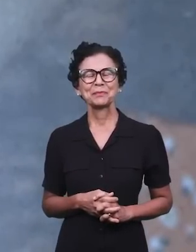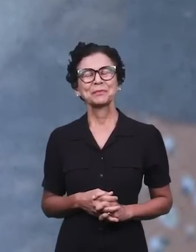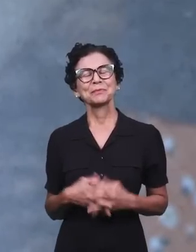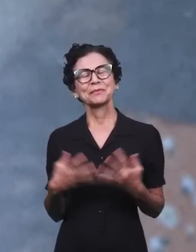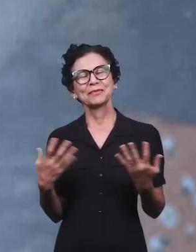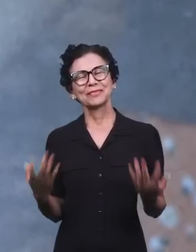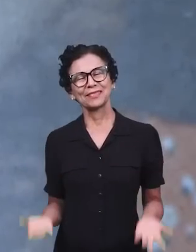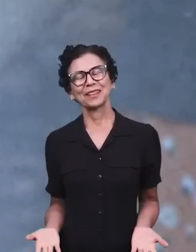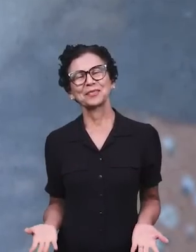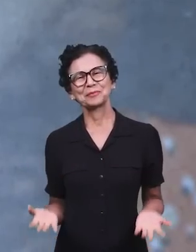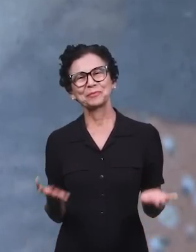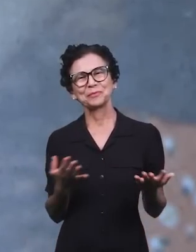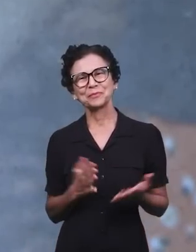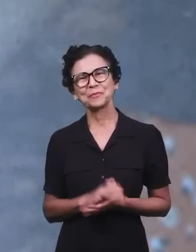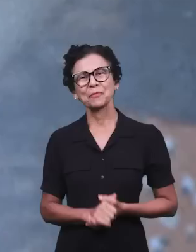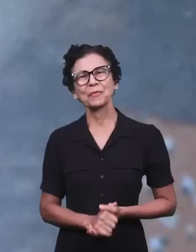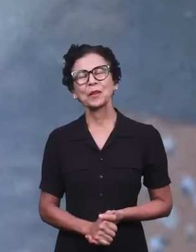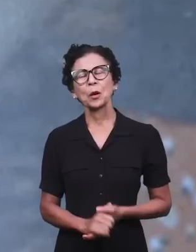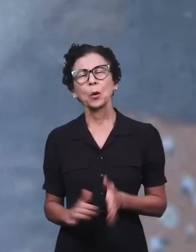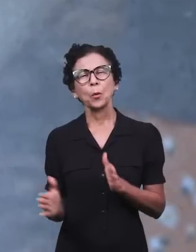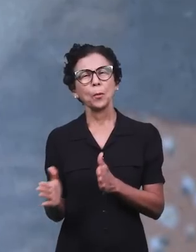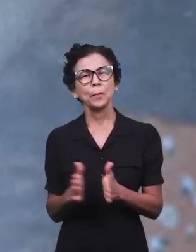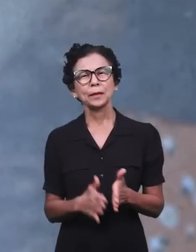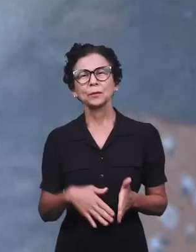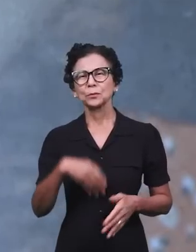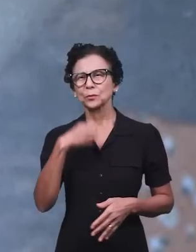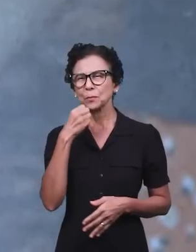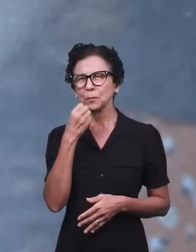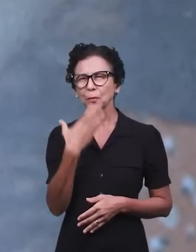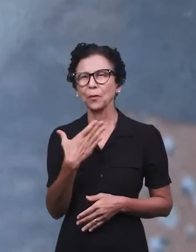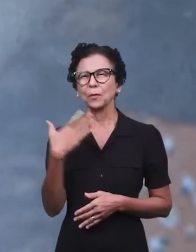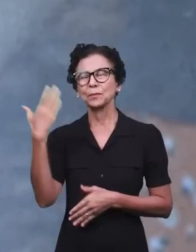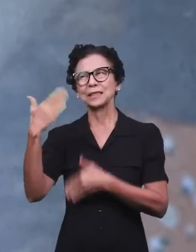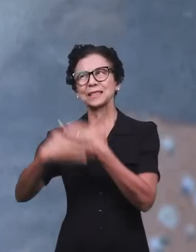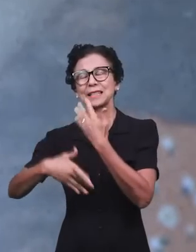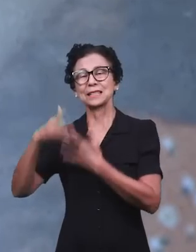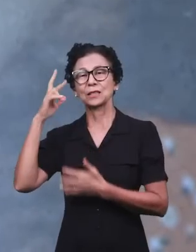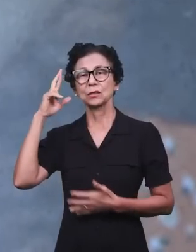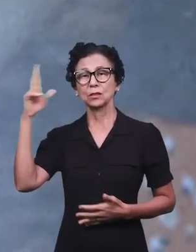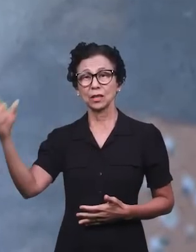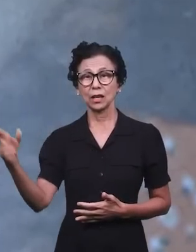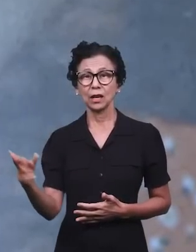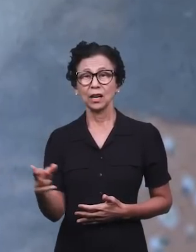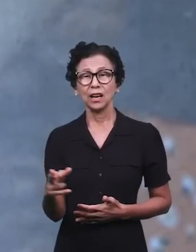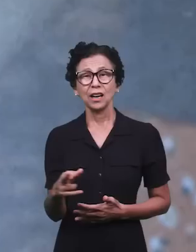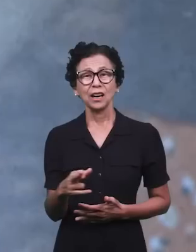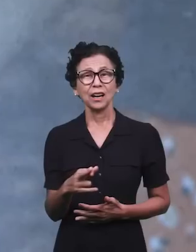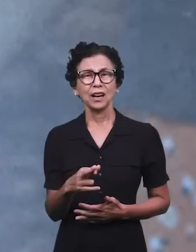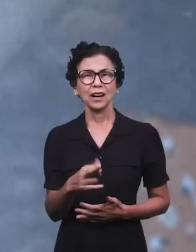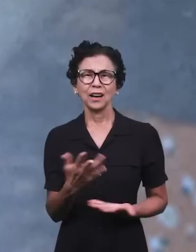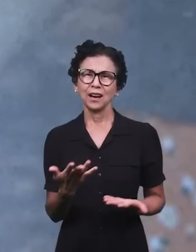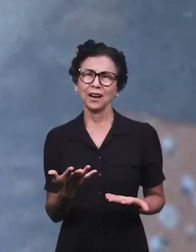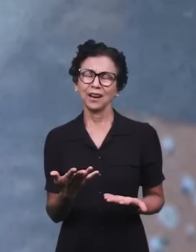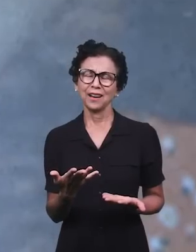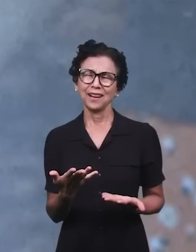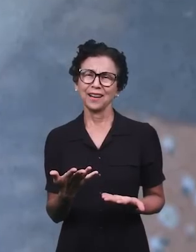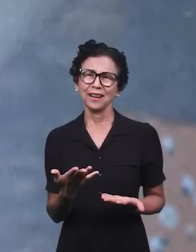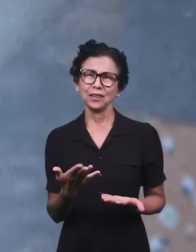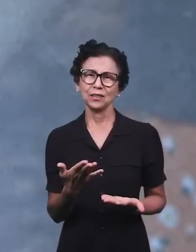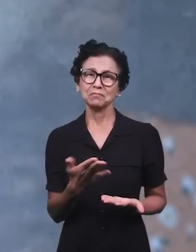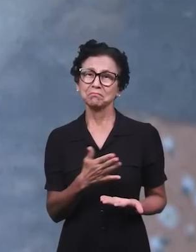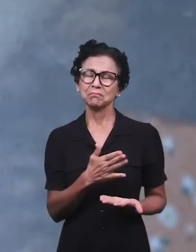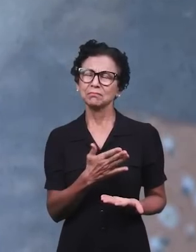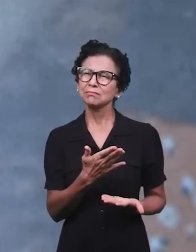os dias que você pode estar vivendo na presença do Senhor. E se não estiver vivendo ainda, hoje você tem a